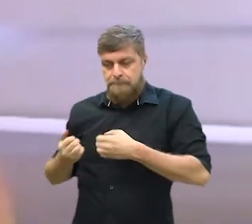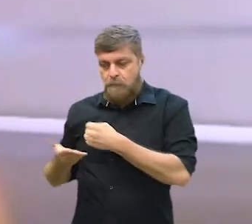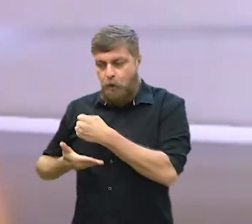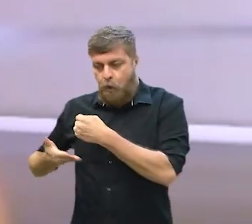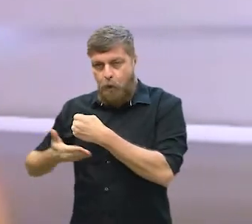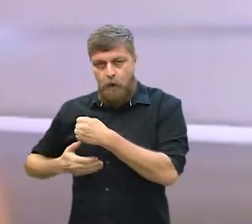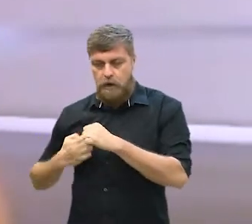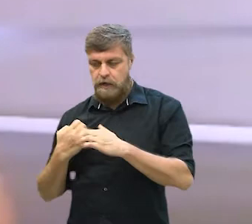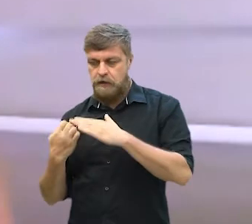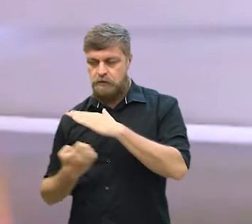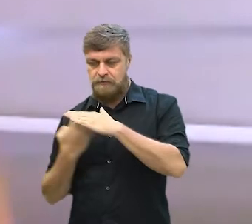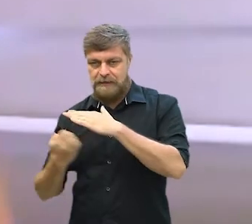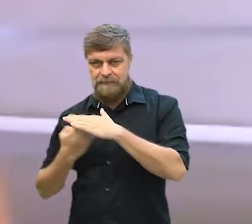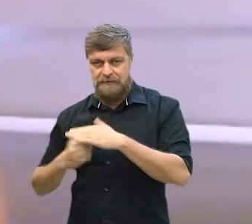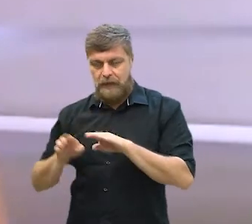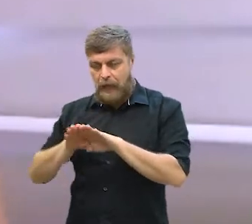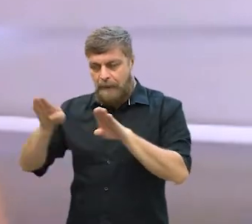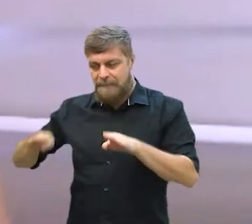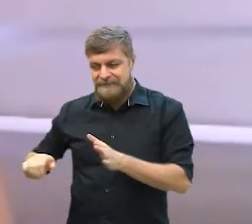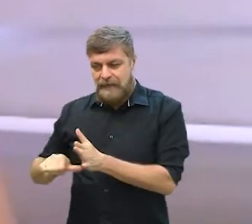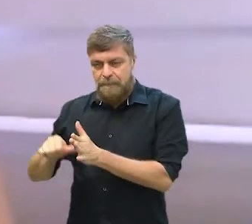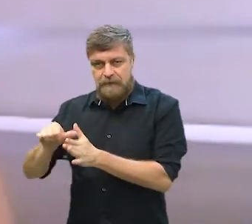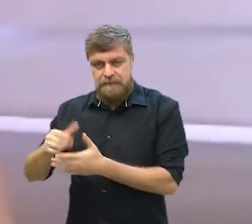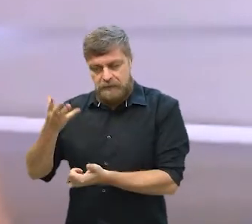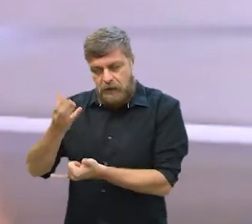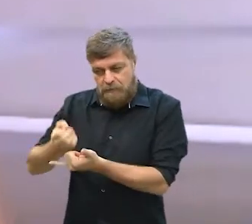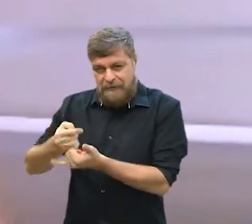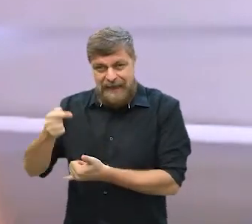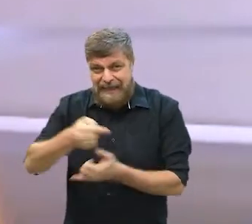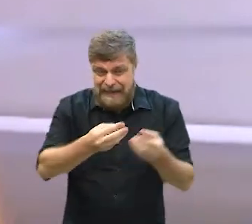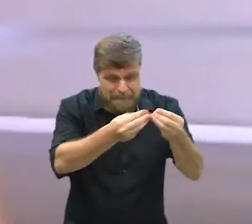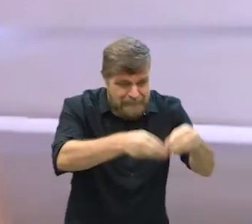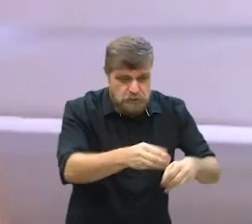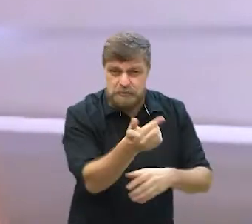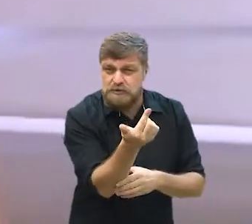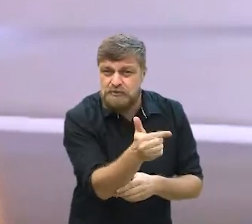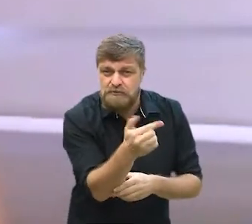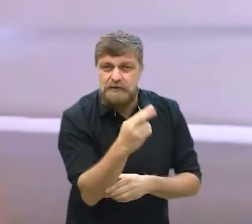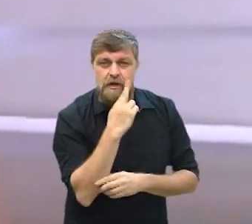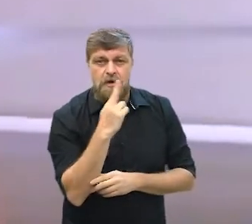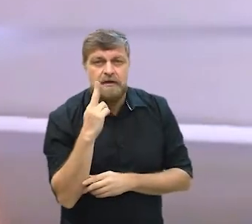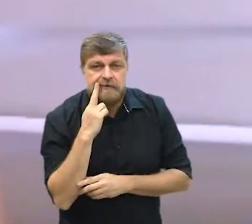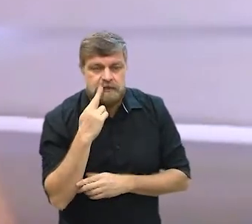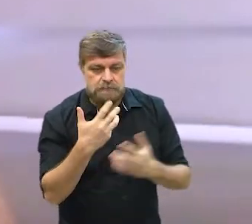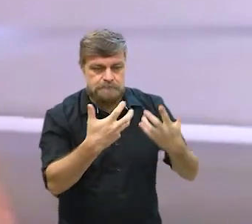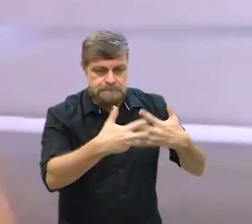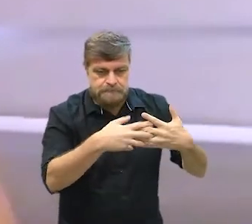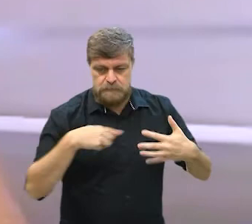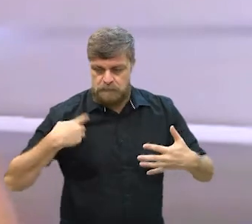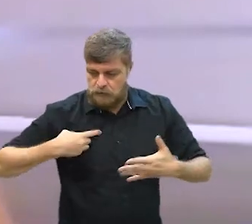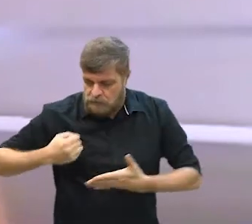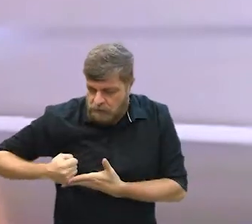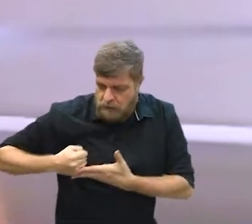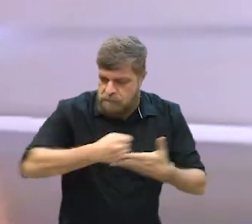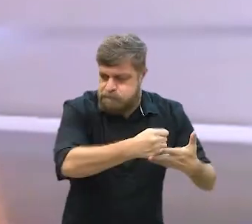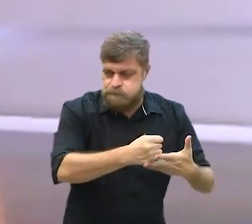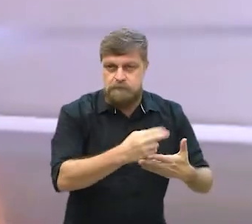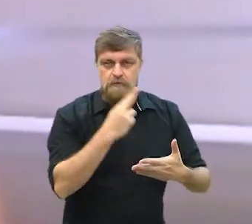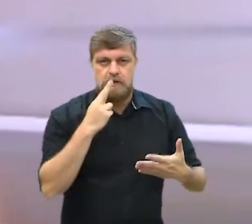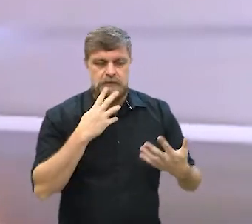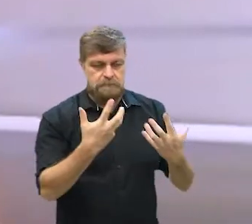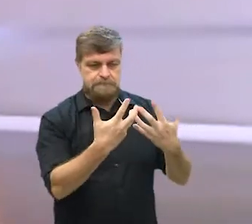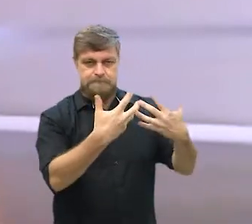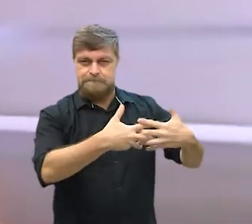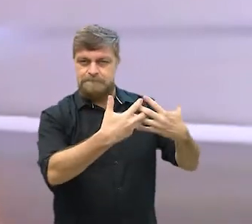Dessa forma, ele consegue trabalhar conosco e não ter nenhum prejuízo, não ter nenhum problema. Ou seja, nós continuamos sendo solução